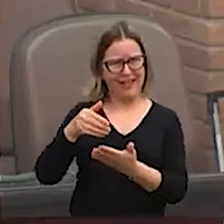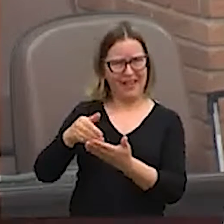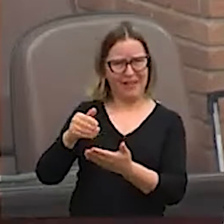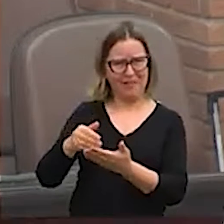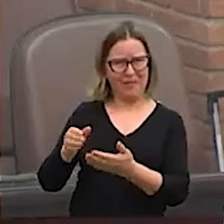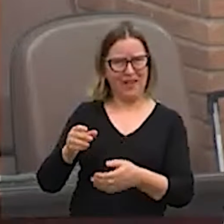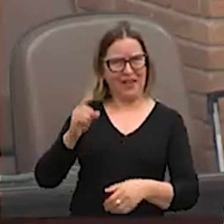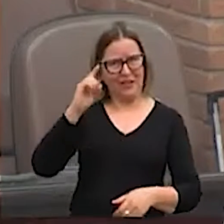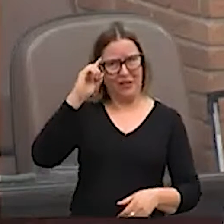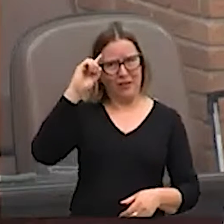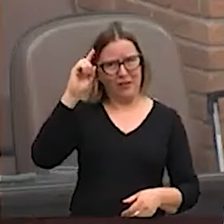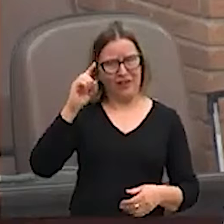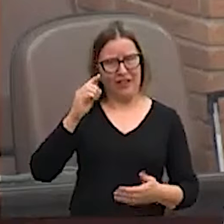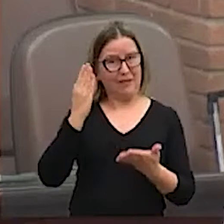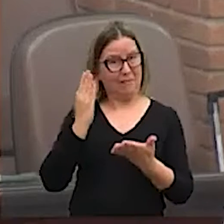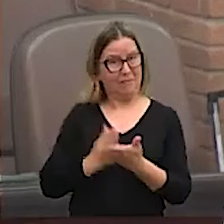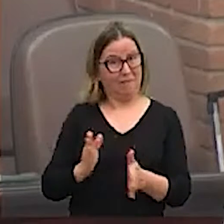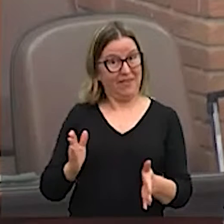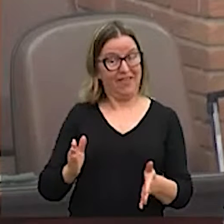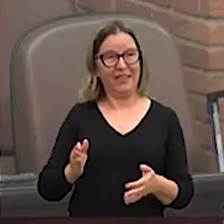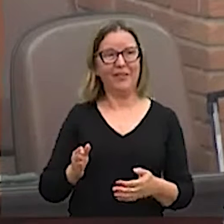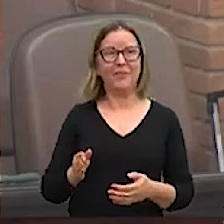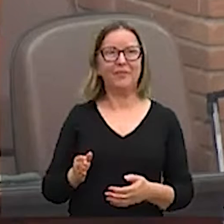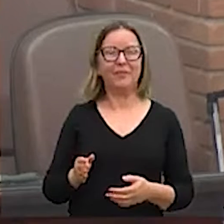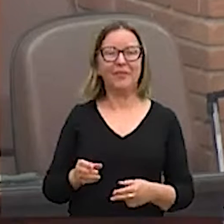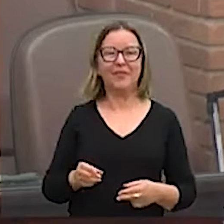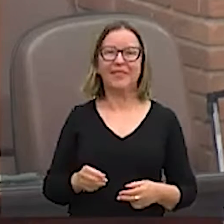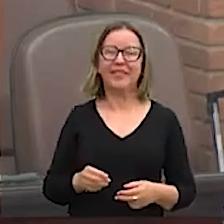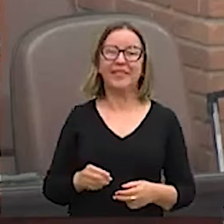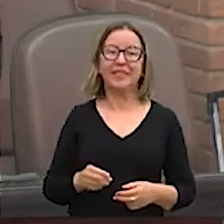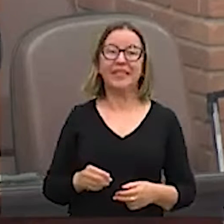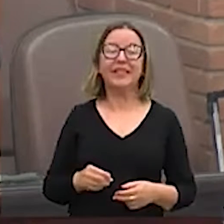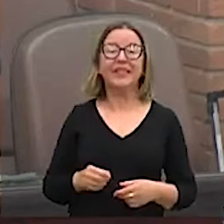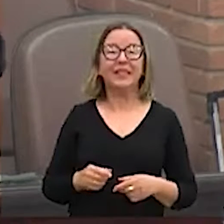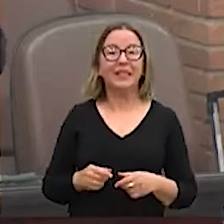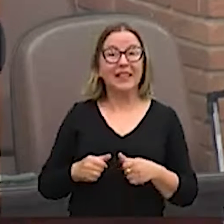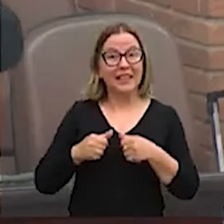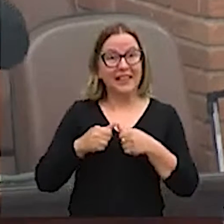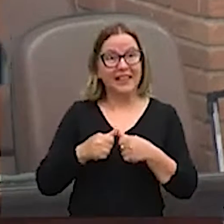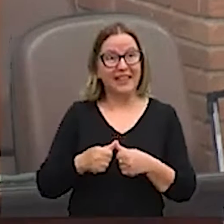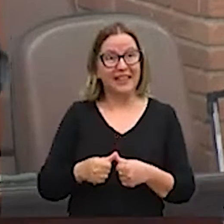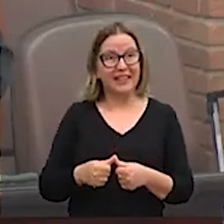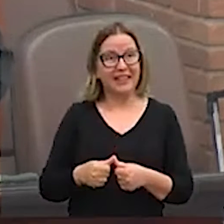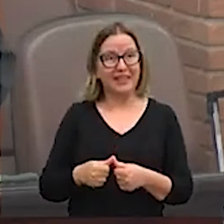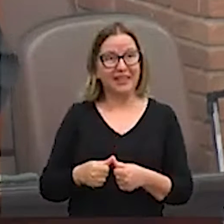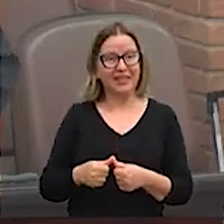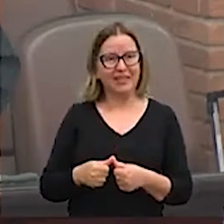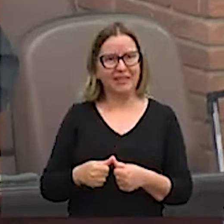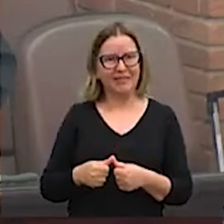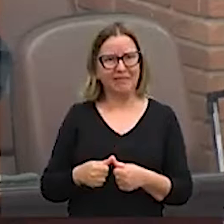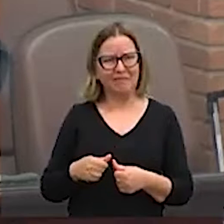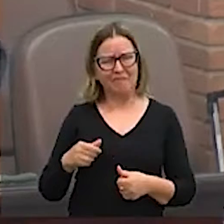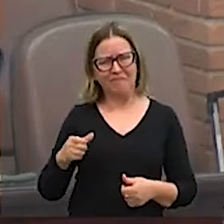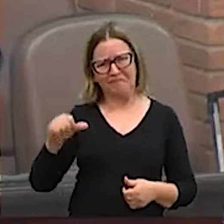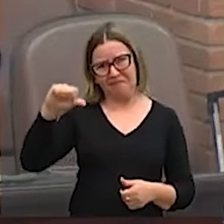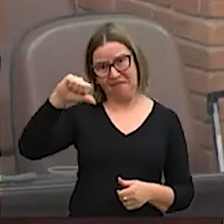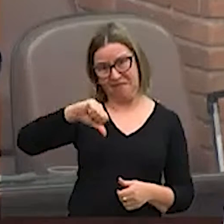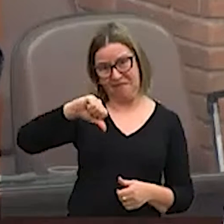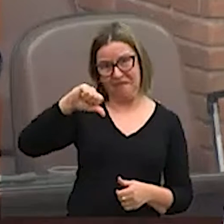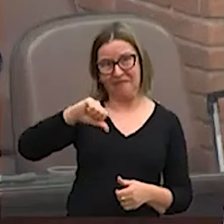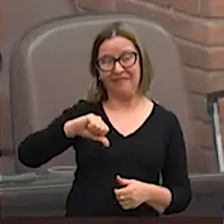E sempre passando mais para frente, porque isso aí é um negócio terrível.